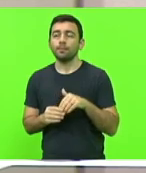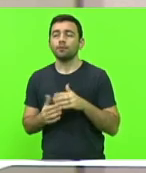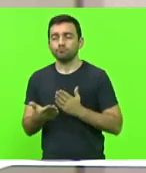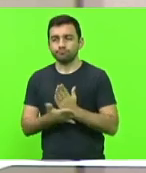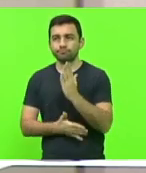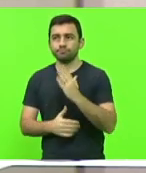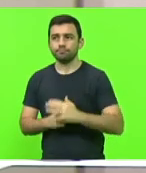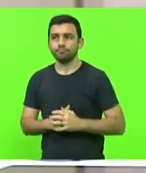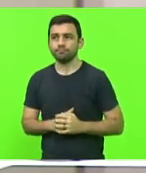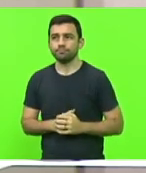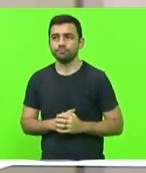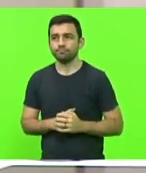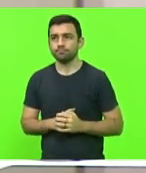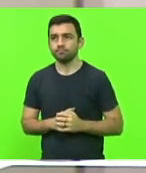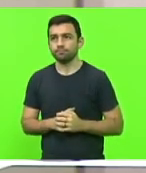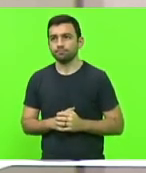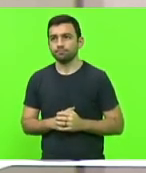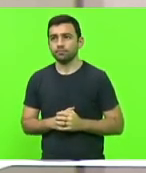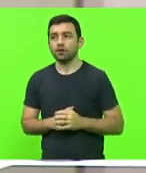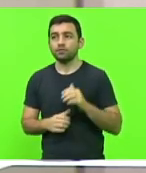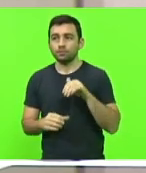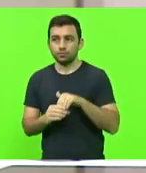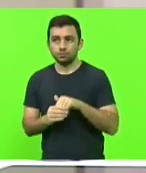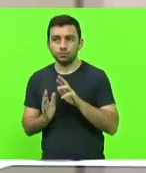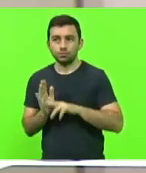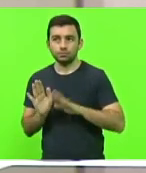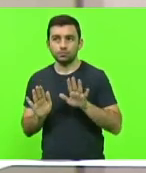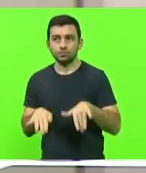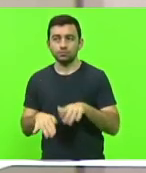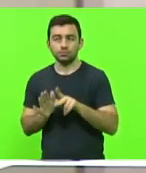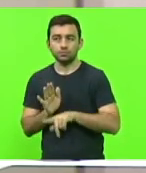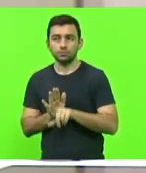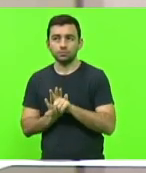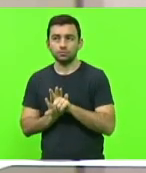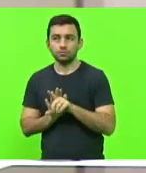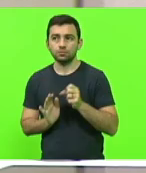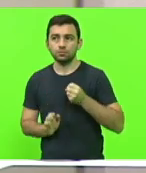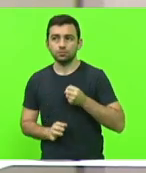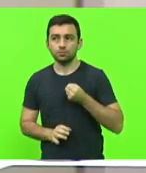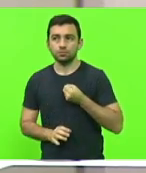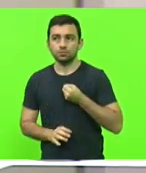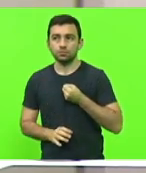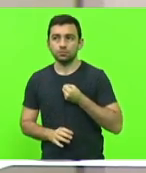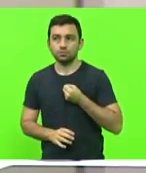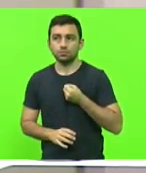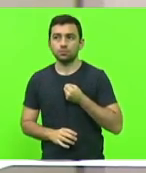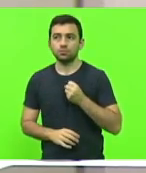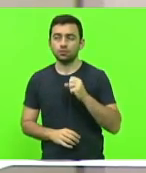aprovado. Votação e redação final do projeto de lei número